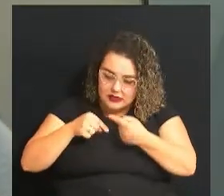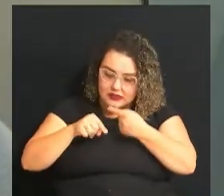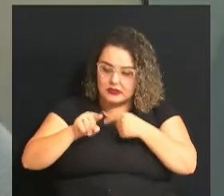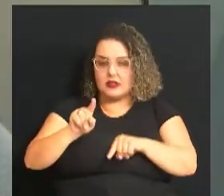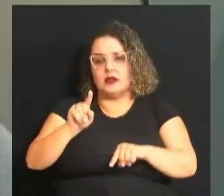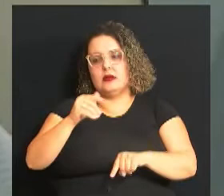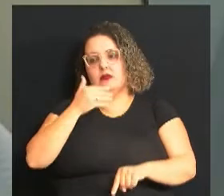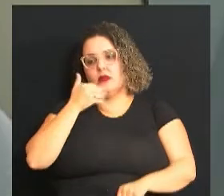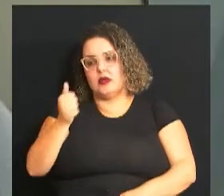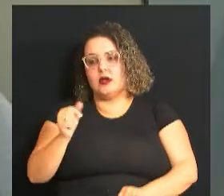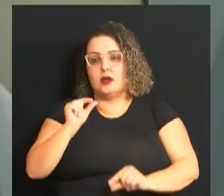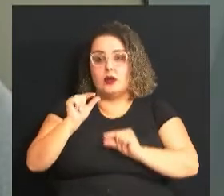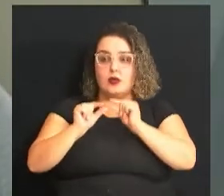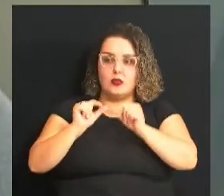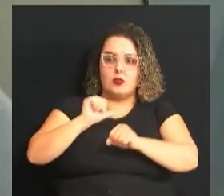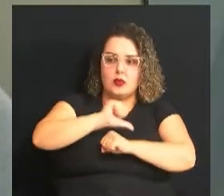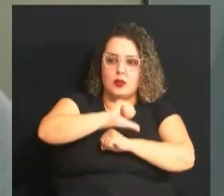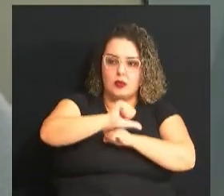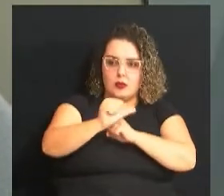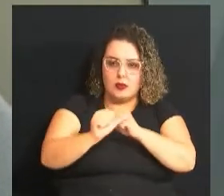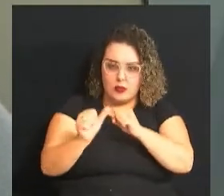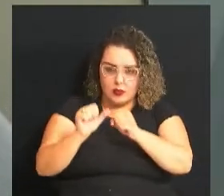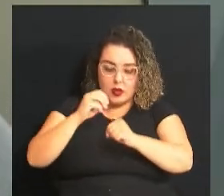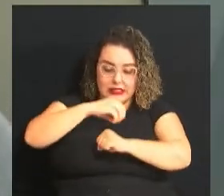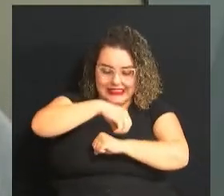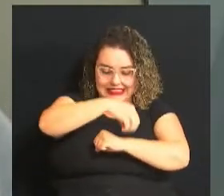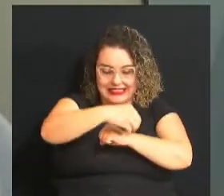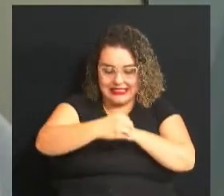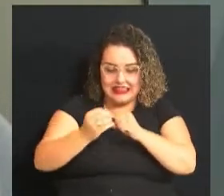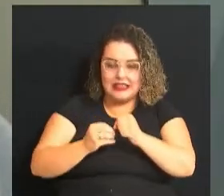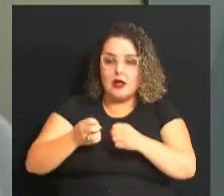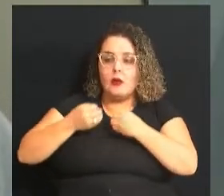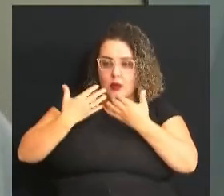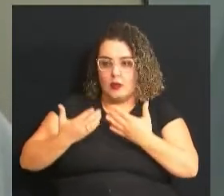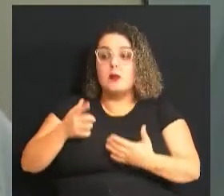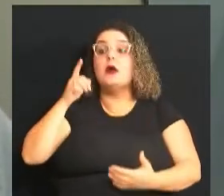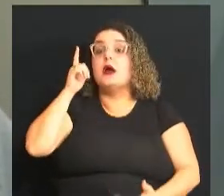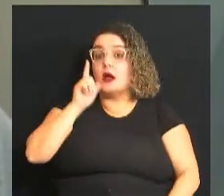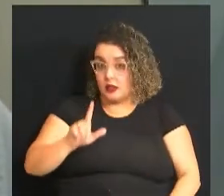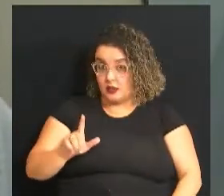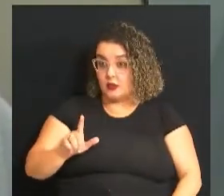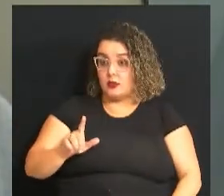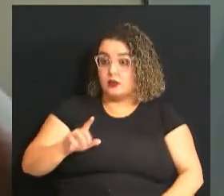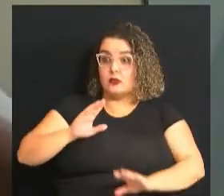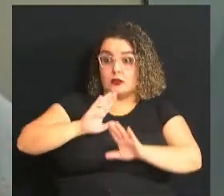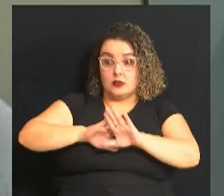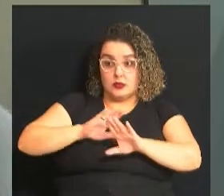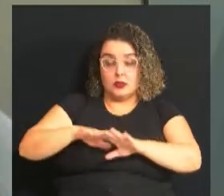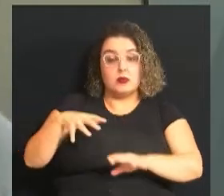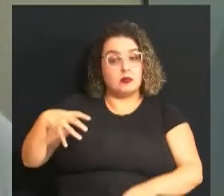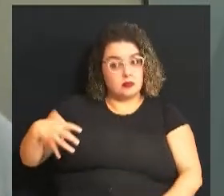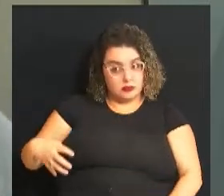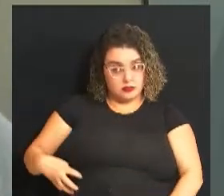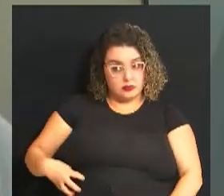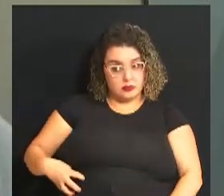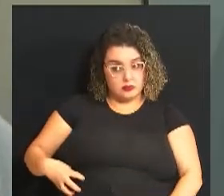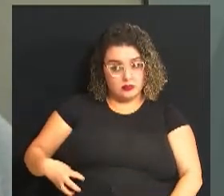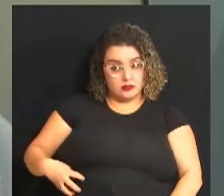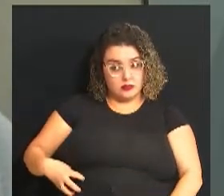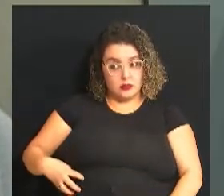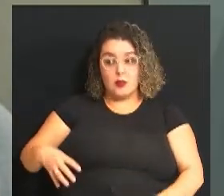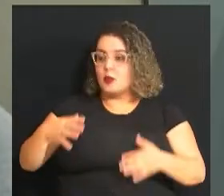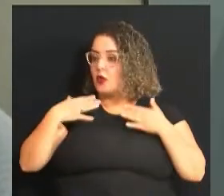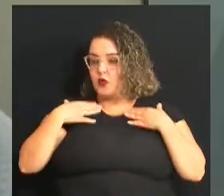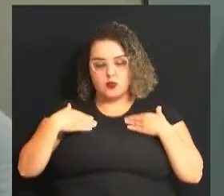poucas células funcionando adequadamente, ele dá conta do serviço dele. Porque o nosso corpo ele é